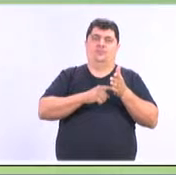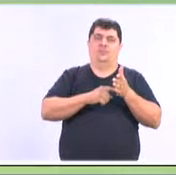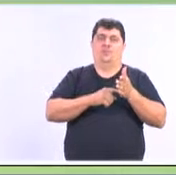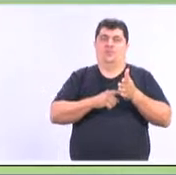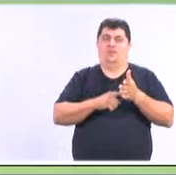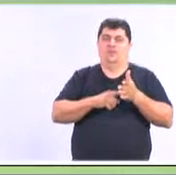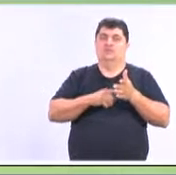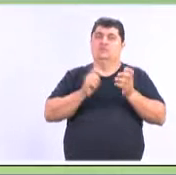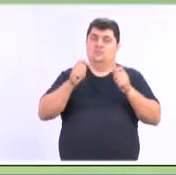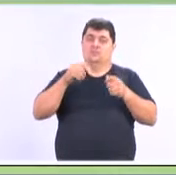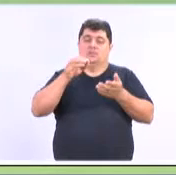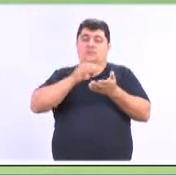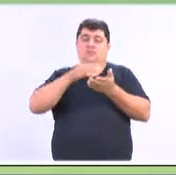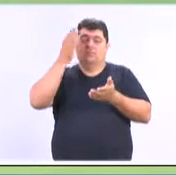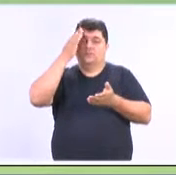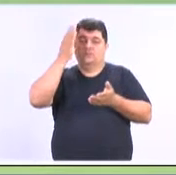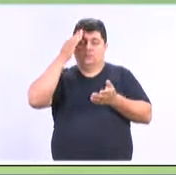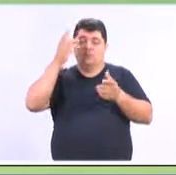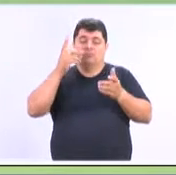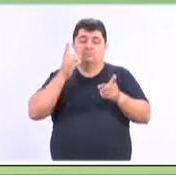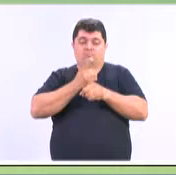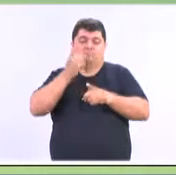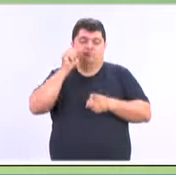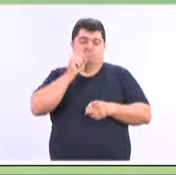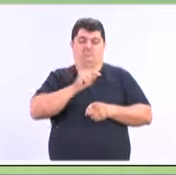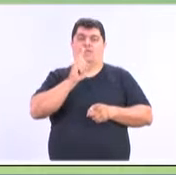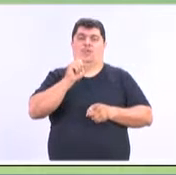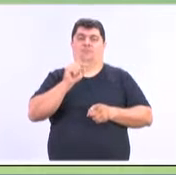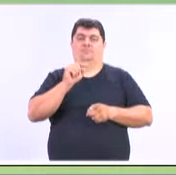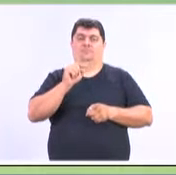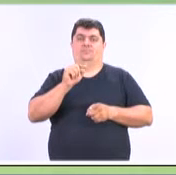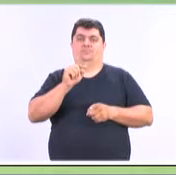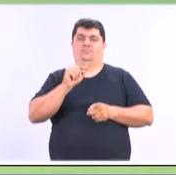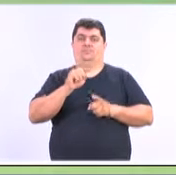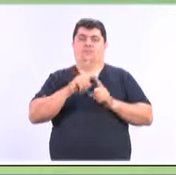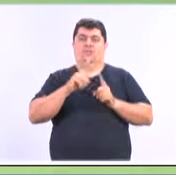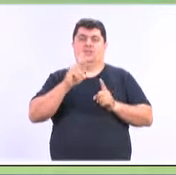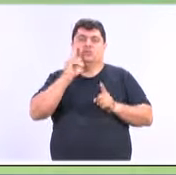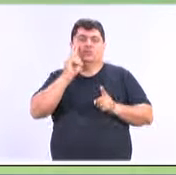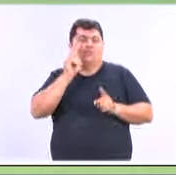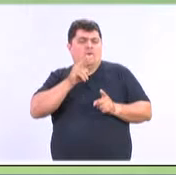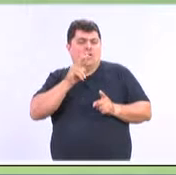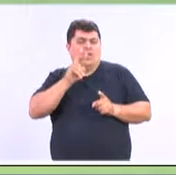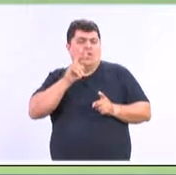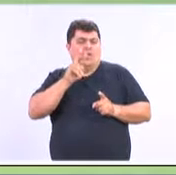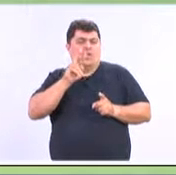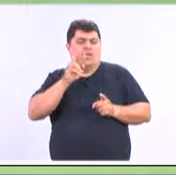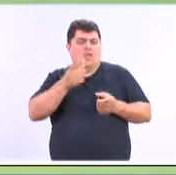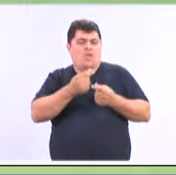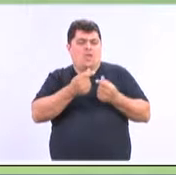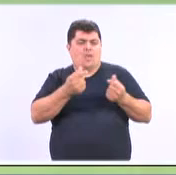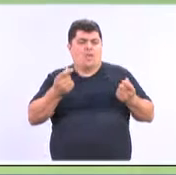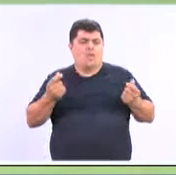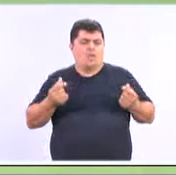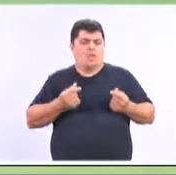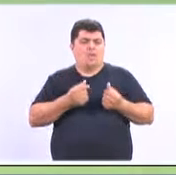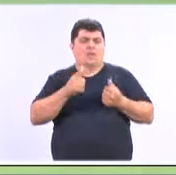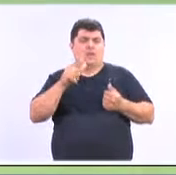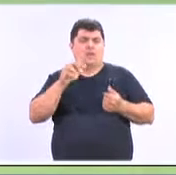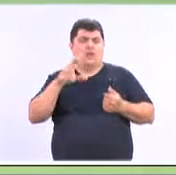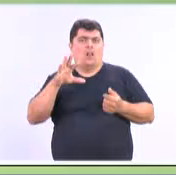essas informações dentro do meu balanço patrimonial. Quando a gente vai para rentabilidade, a gente vai